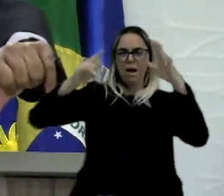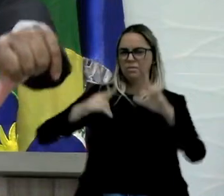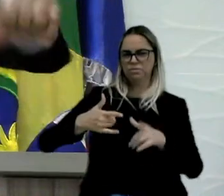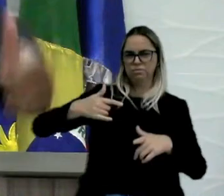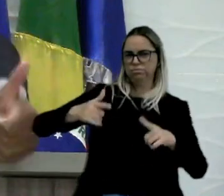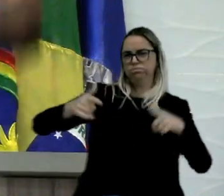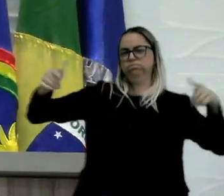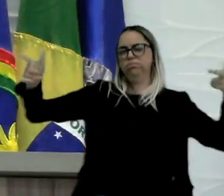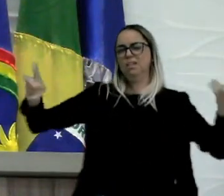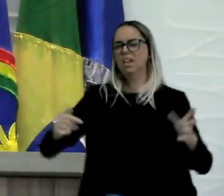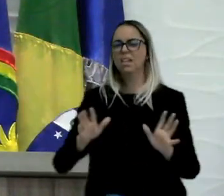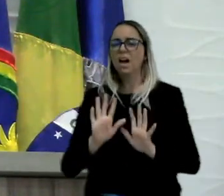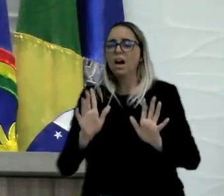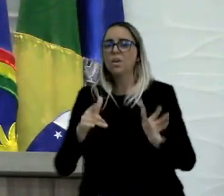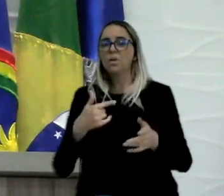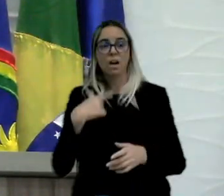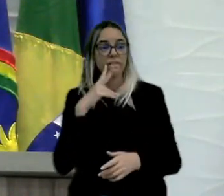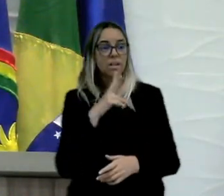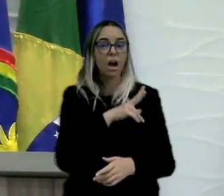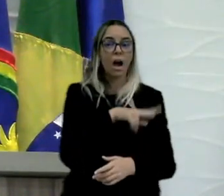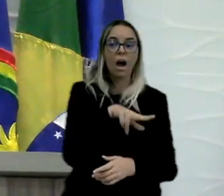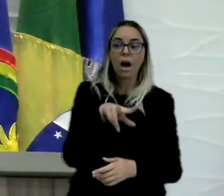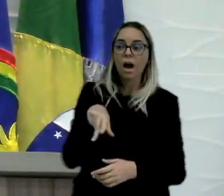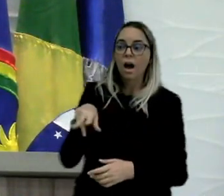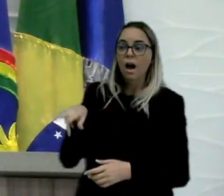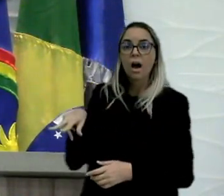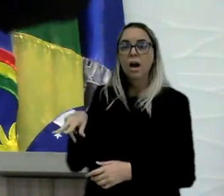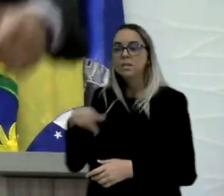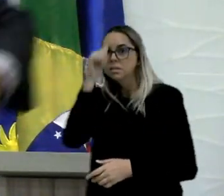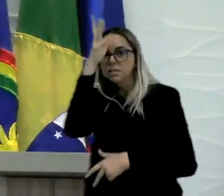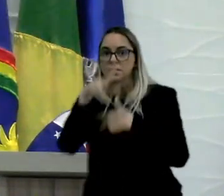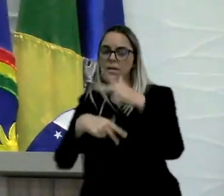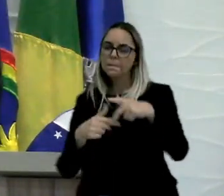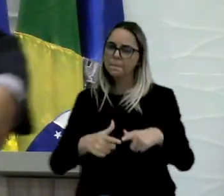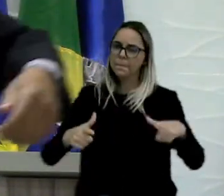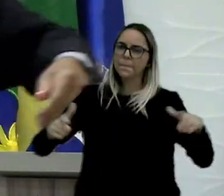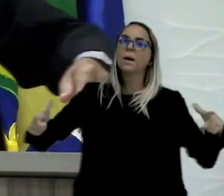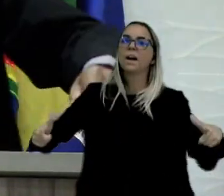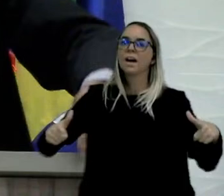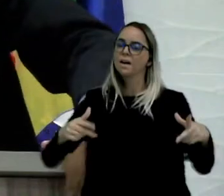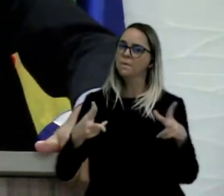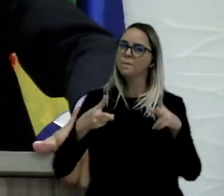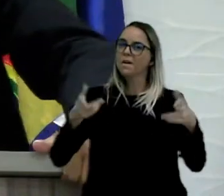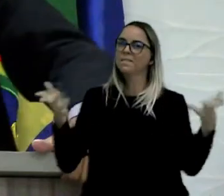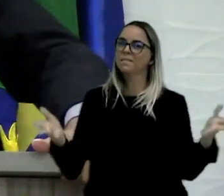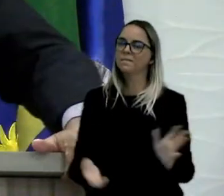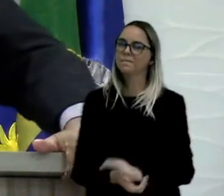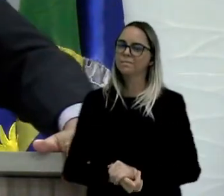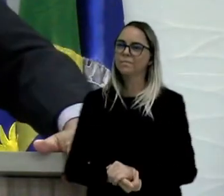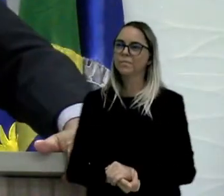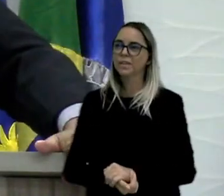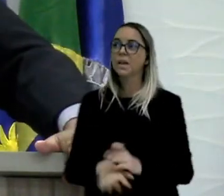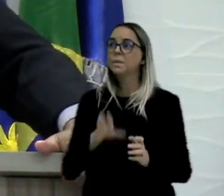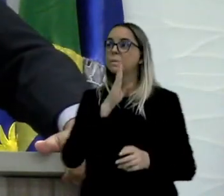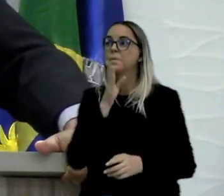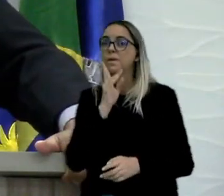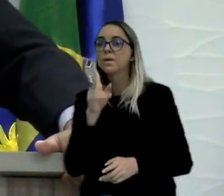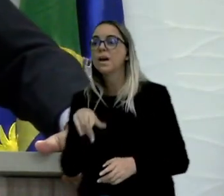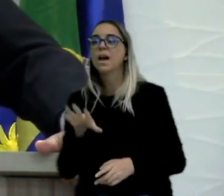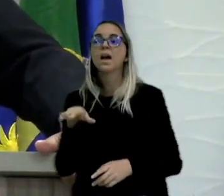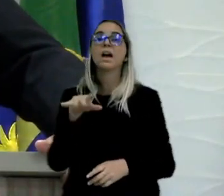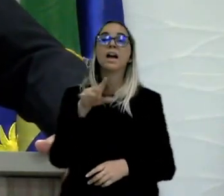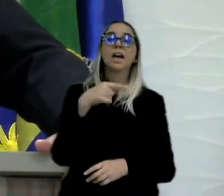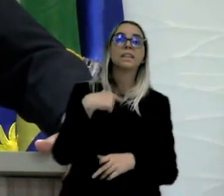descendo hoje eu ver soeto assim ó estão crescendo tudo de uma vez só hoje também Ô Bruno eu eu